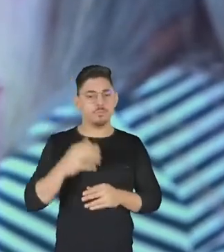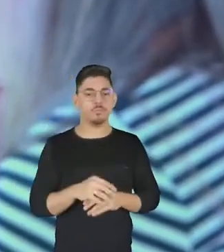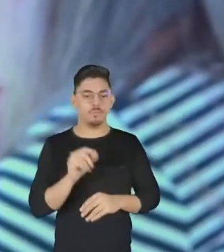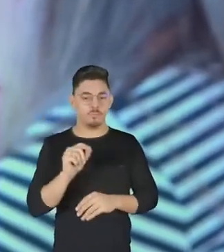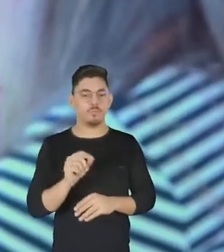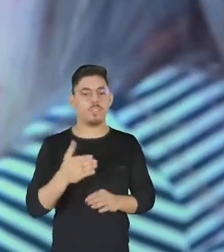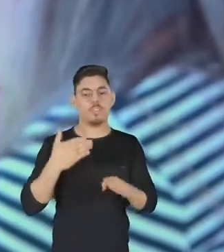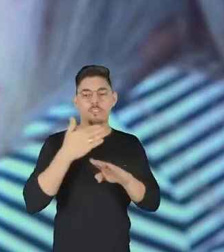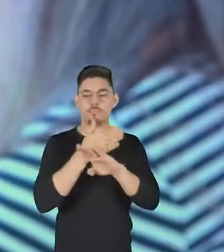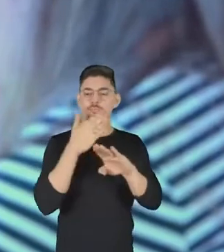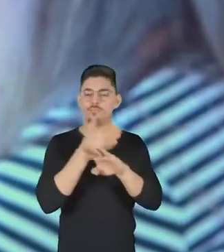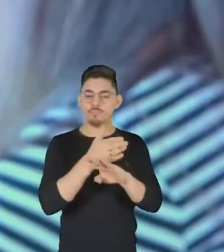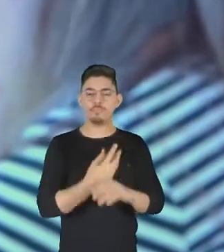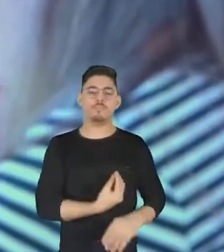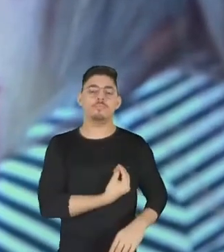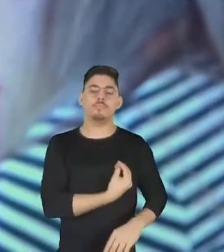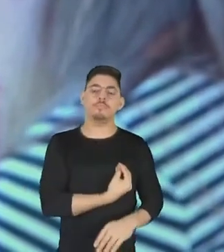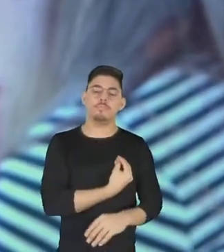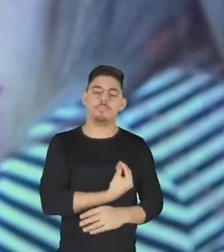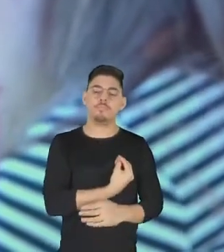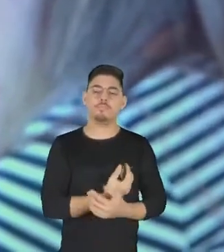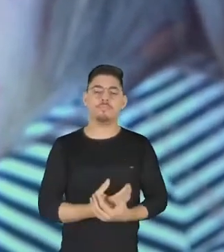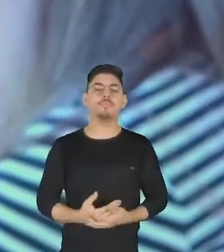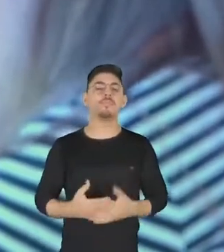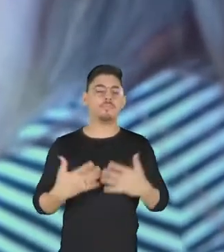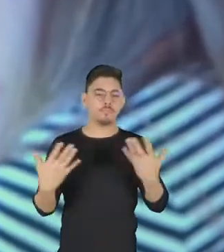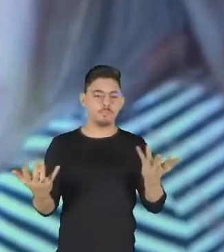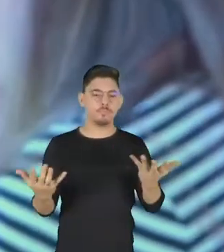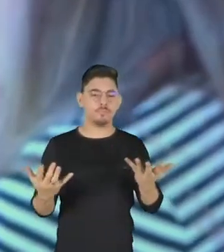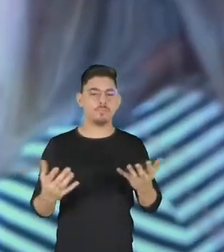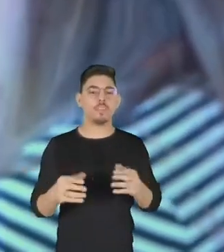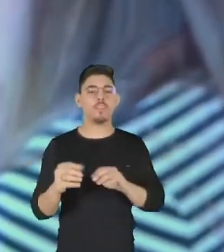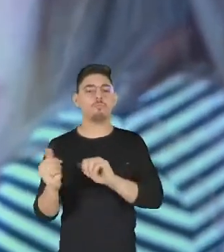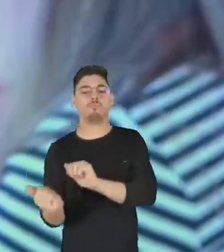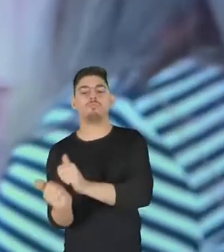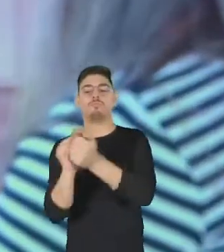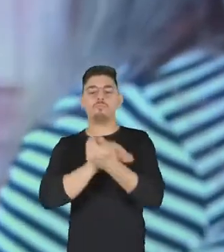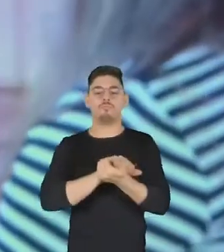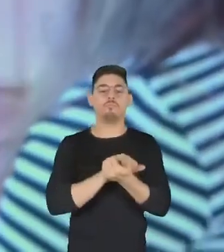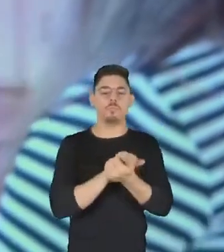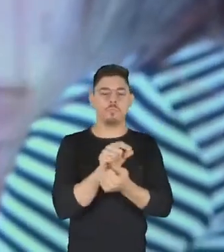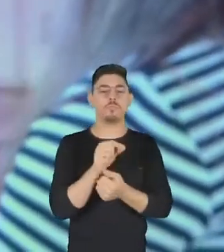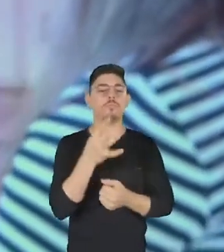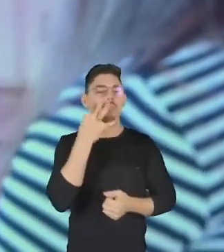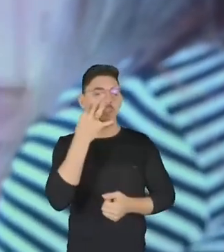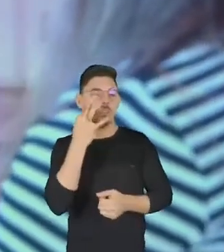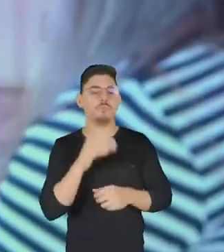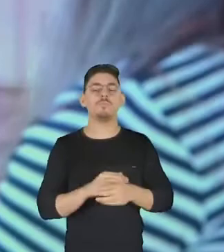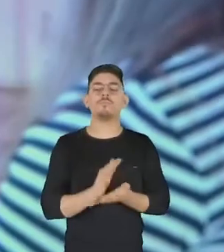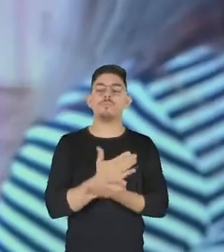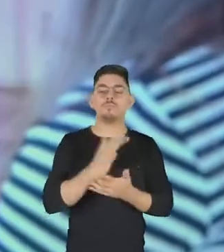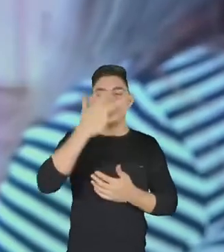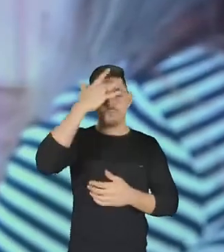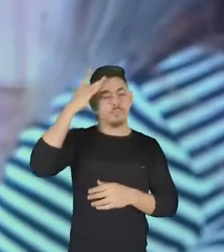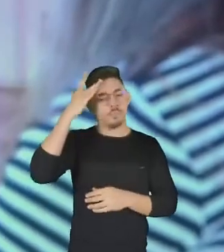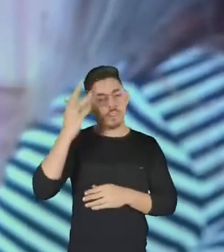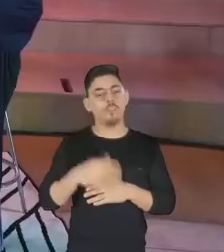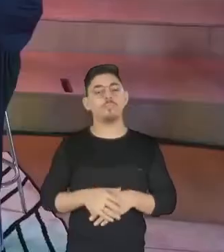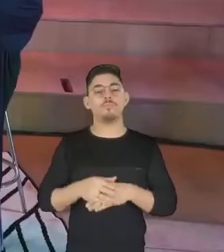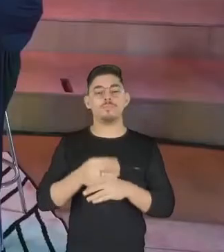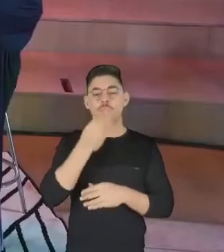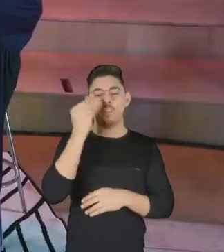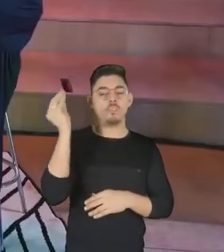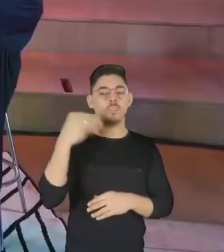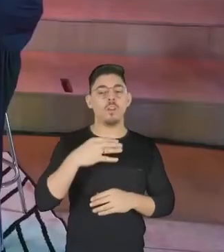ambiente, que faziam parte da EBD presencial. Quando passou para o online, algumas pessoas desistiram, Por